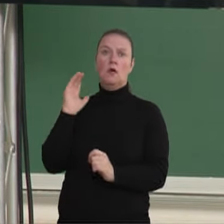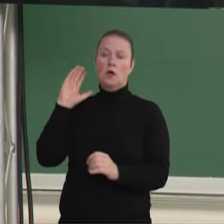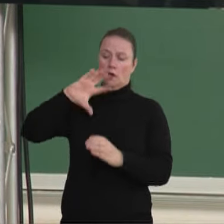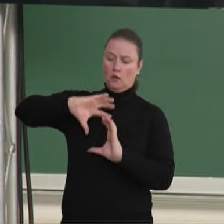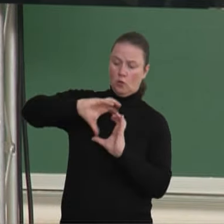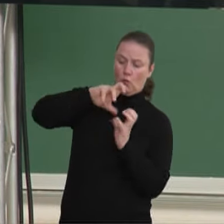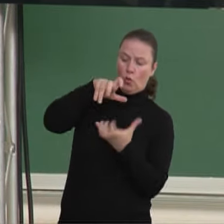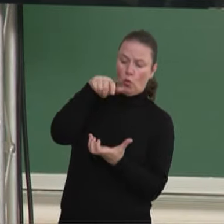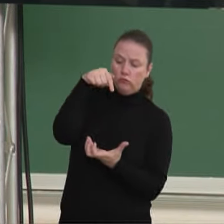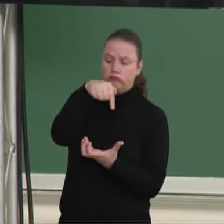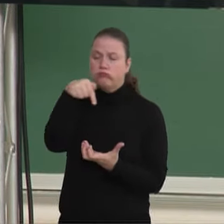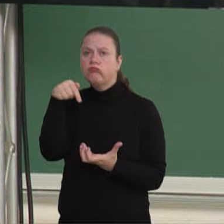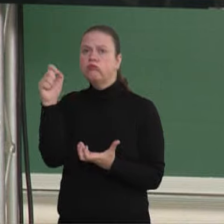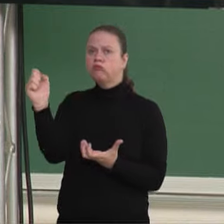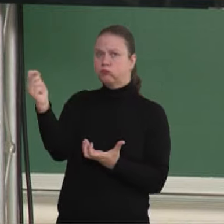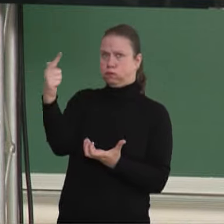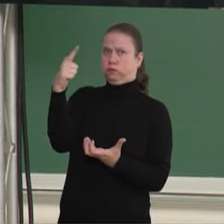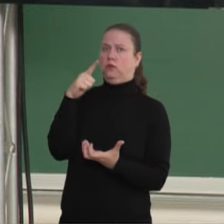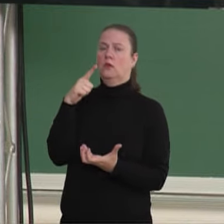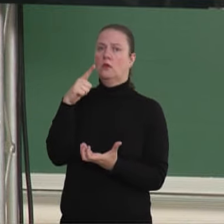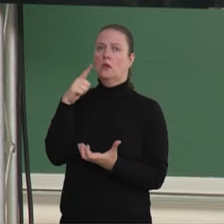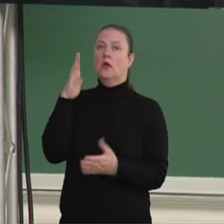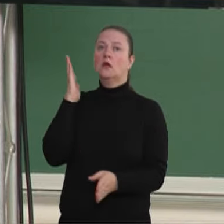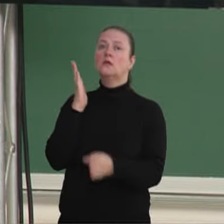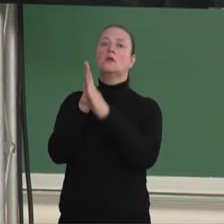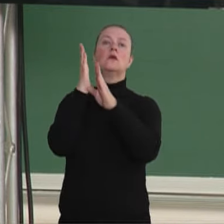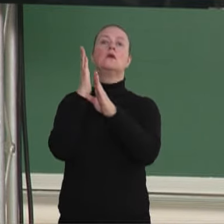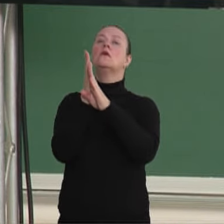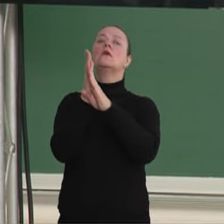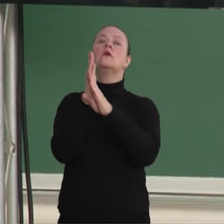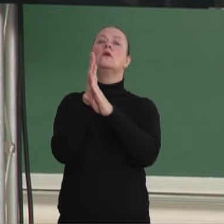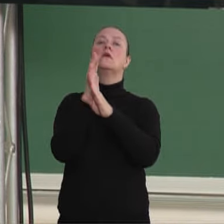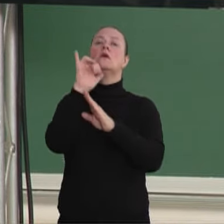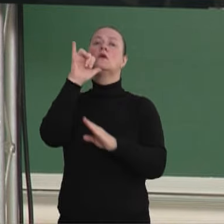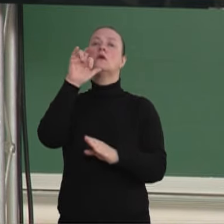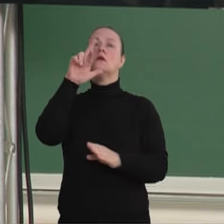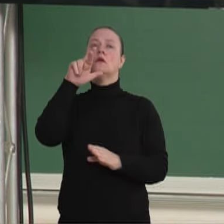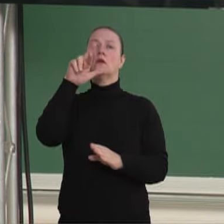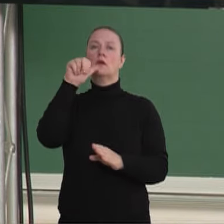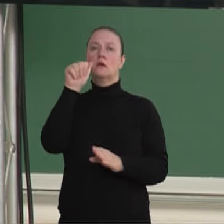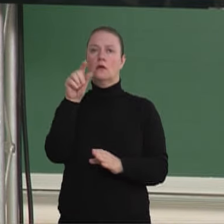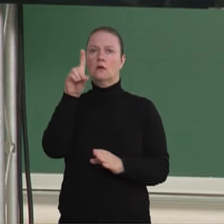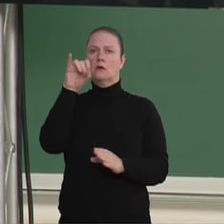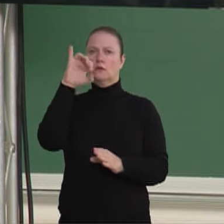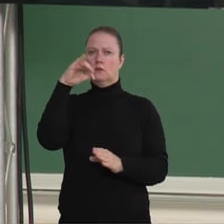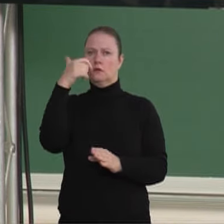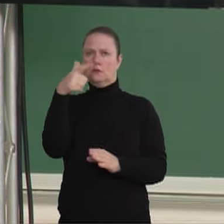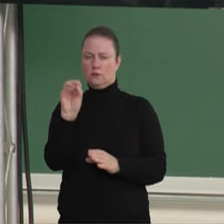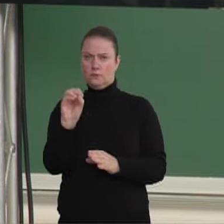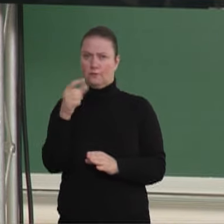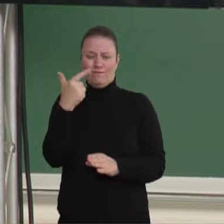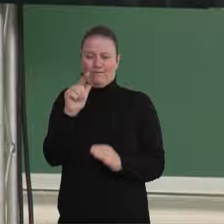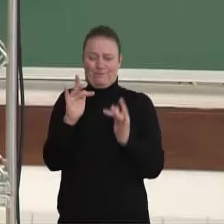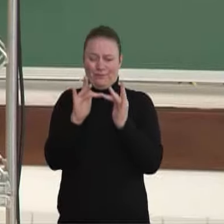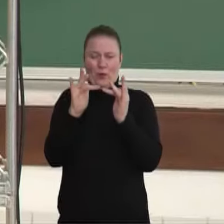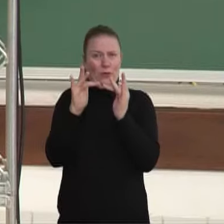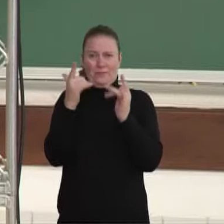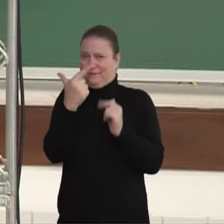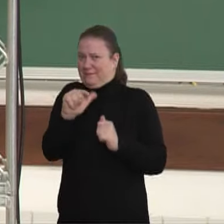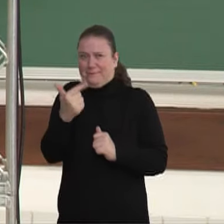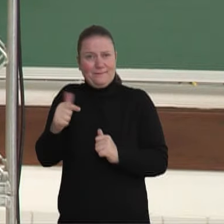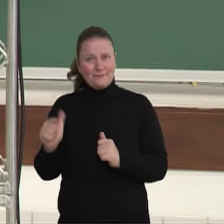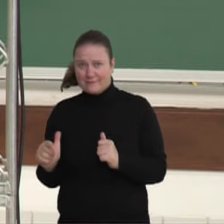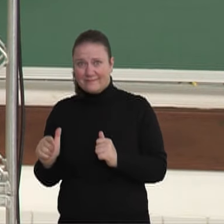planeta, acaba vindo por intermédio de irradiação. Não existe um contato físico do nosso planeta com a nossa estrela-mãe, até porque